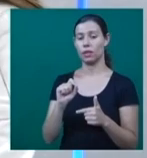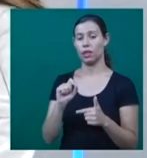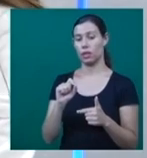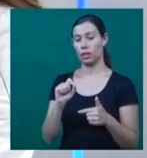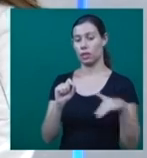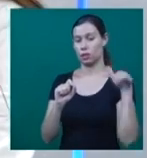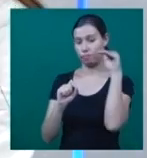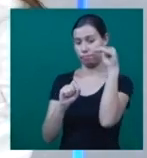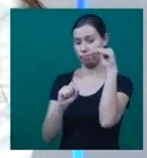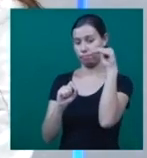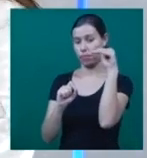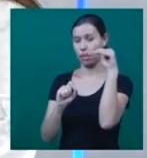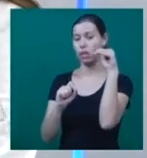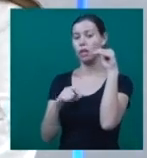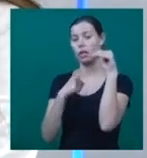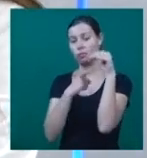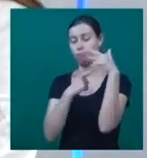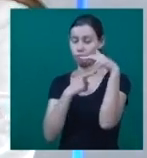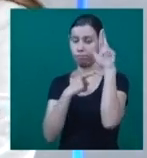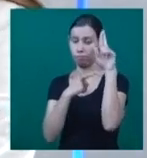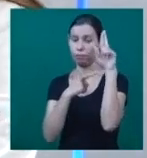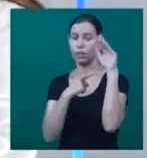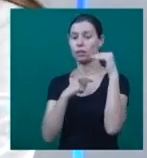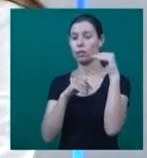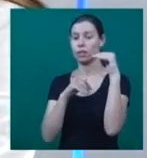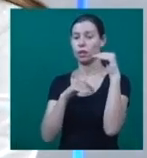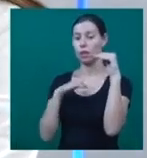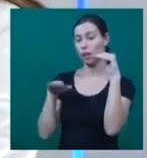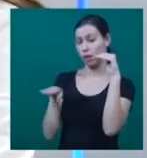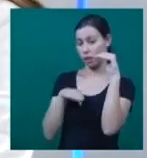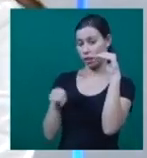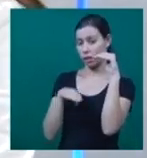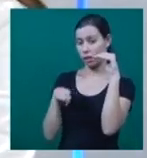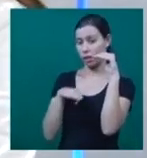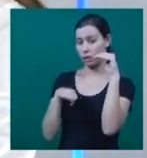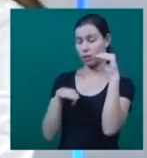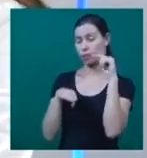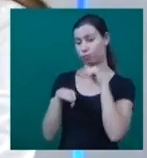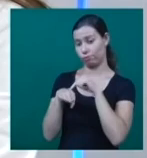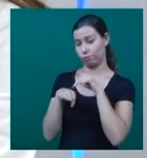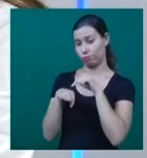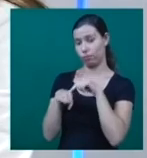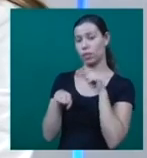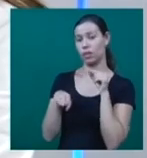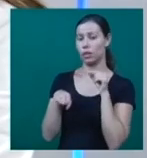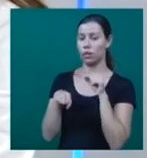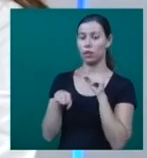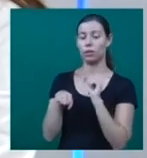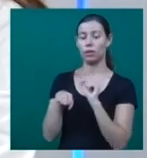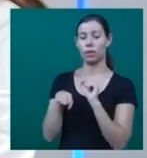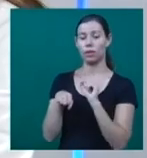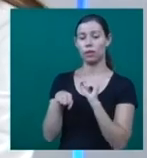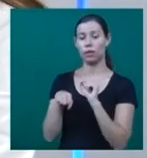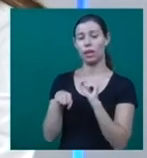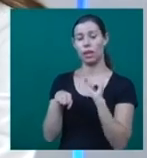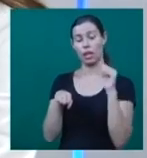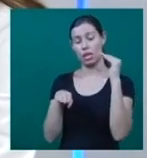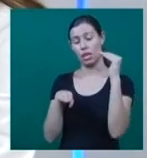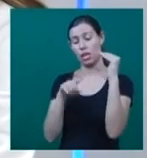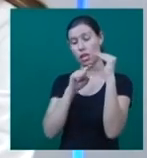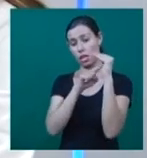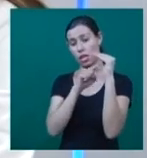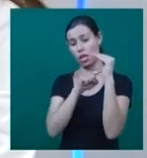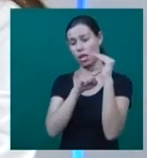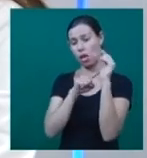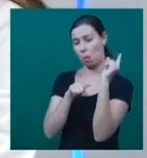superior e hierárquico, não necessariamente um dono da empresa, pode ser o chefe, um gerente, com o seu